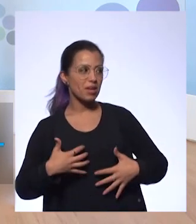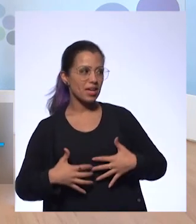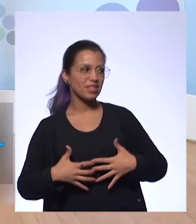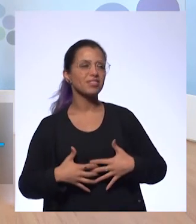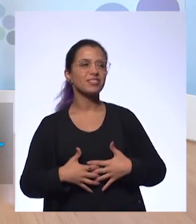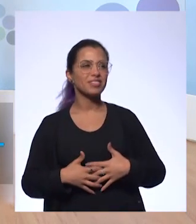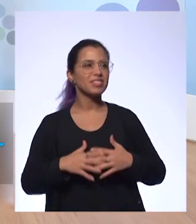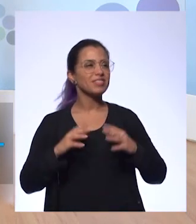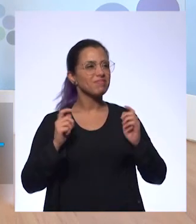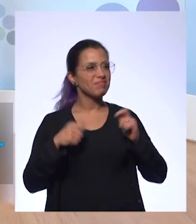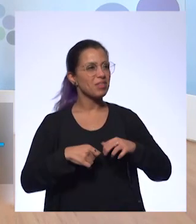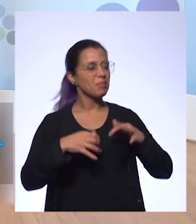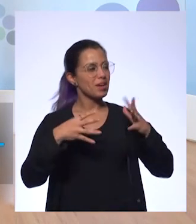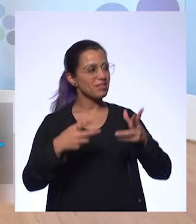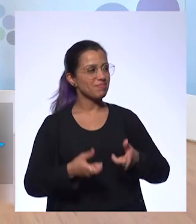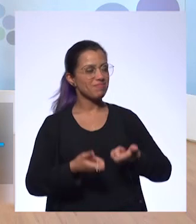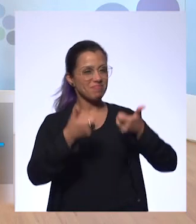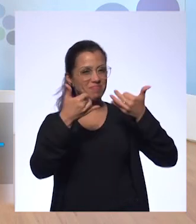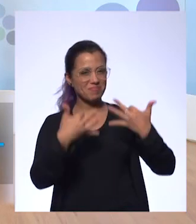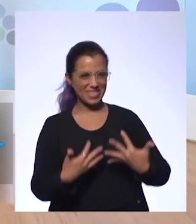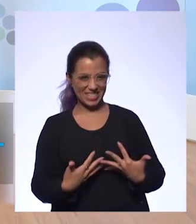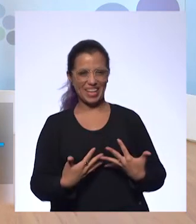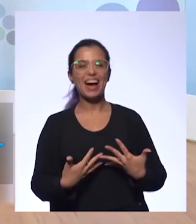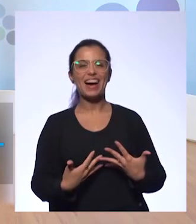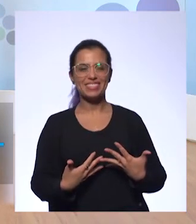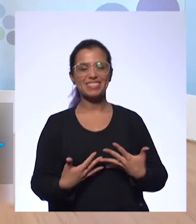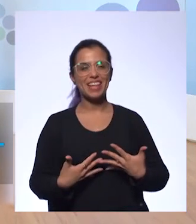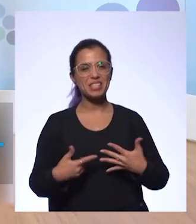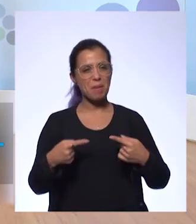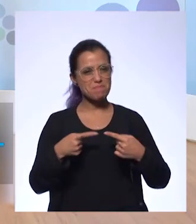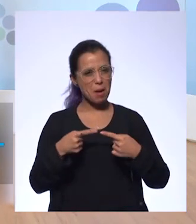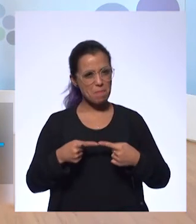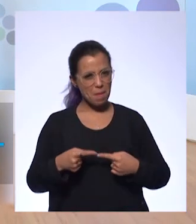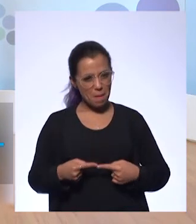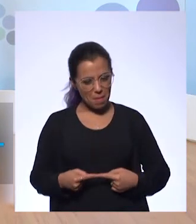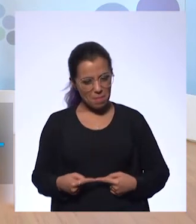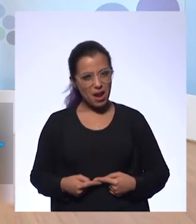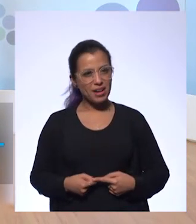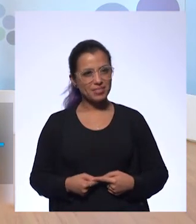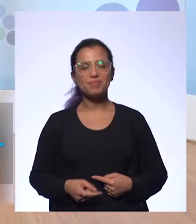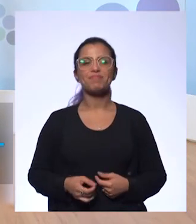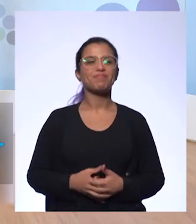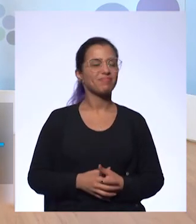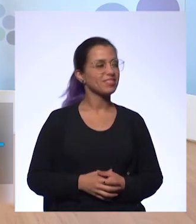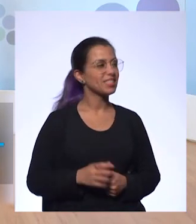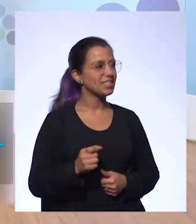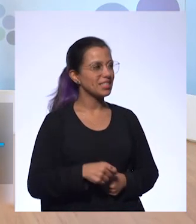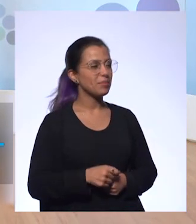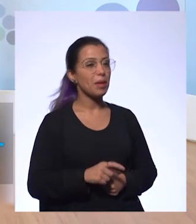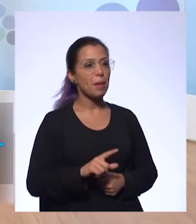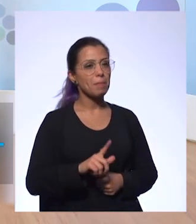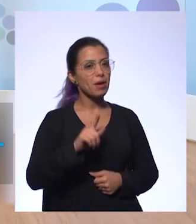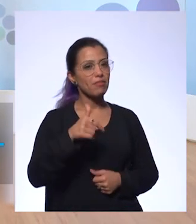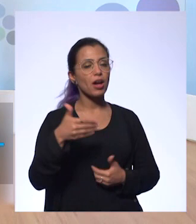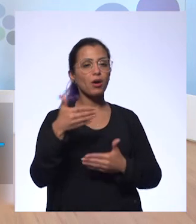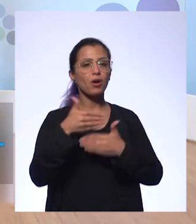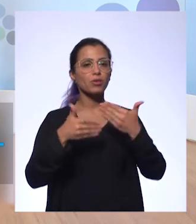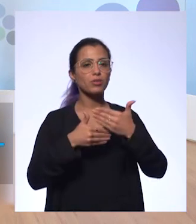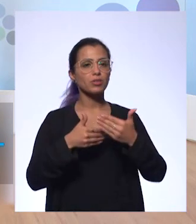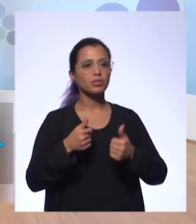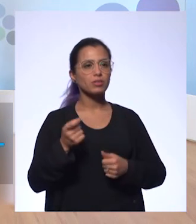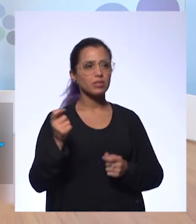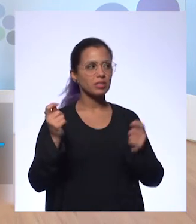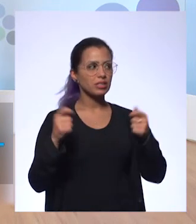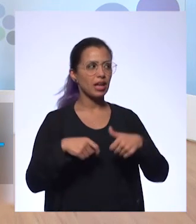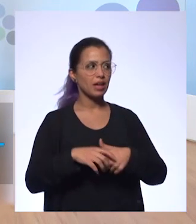gente conseguiu aí, acho que trabalhar com todas essas coisas que a gente propôs hoje, né? Verdade. Dá até pra gente dar uma olhadinha no slide aí da retomada, não